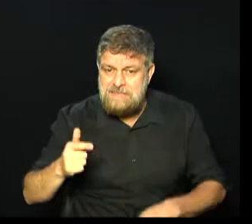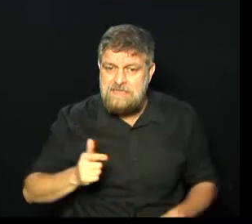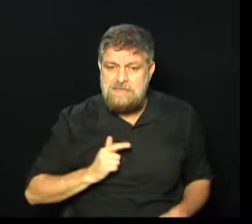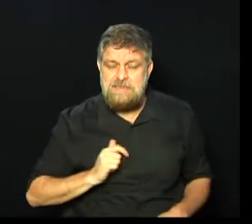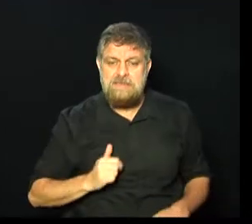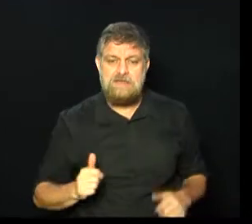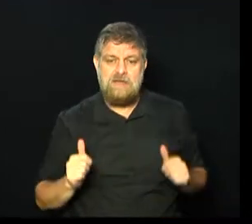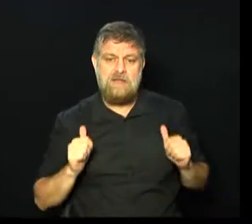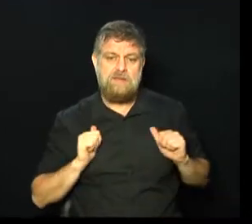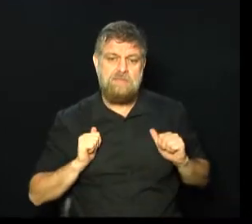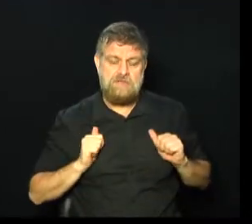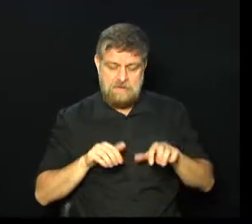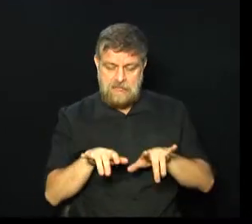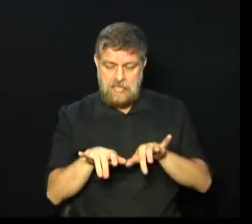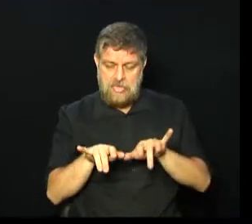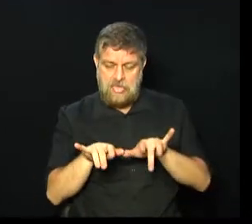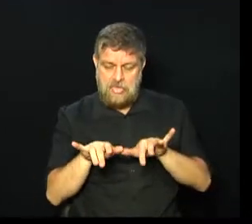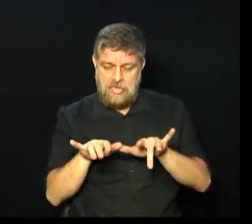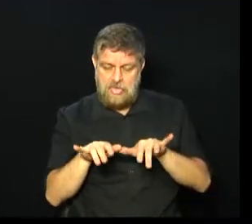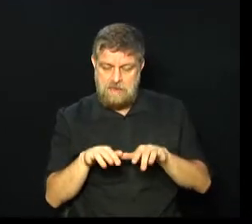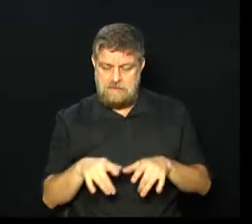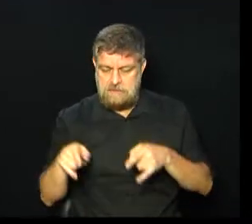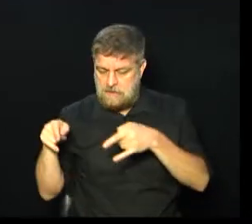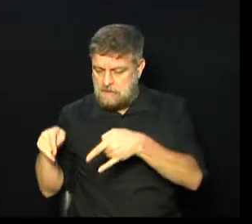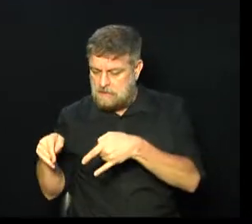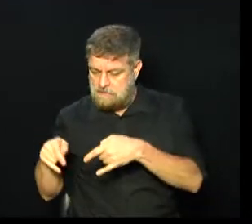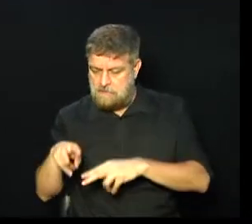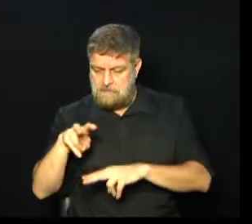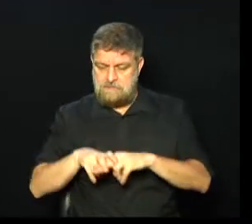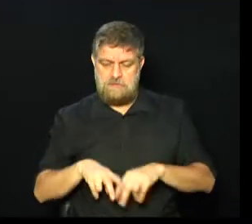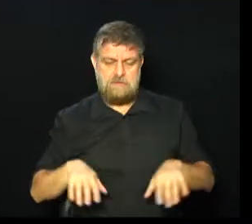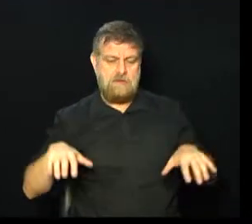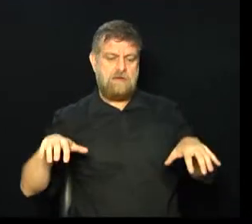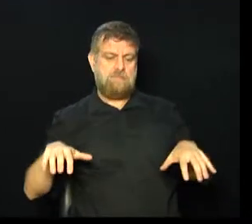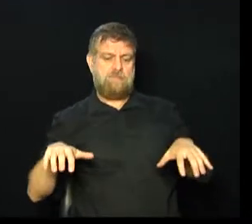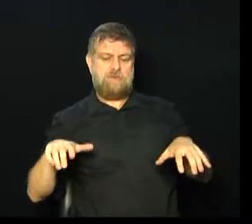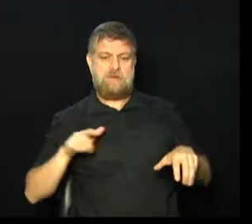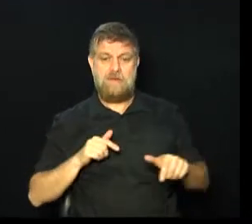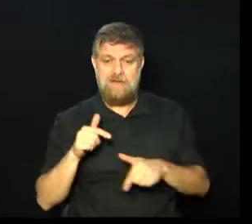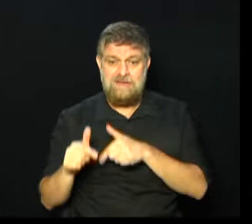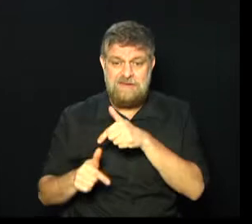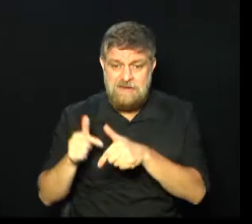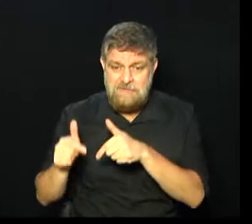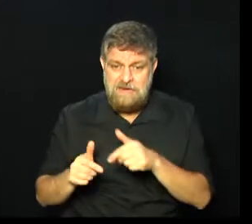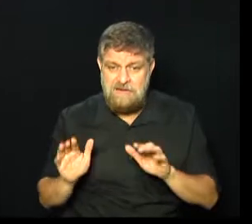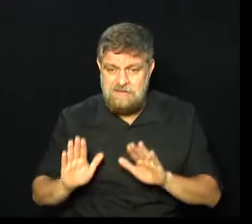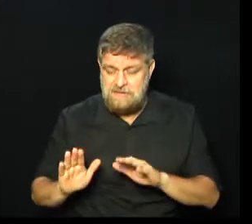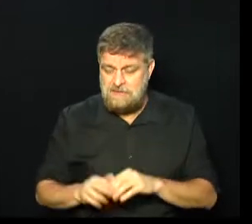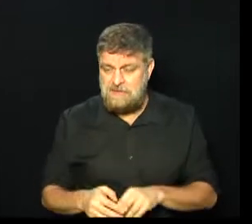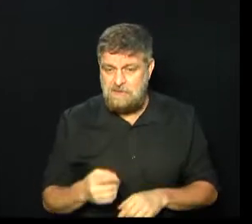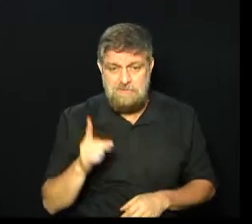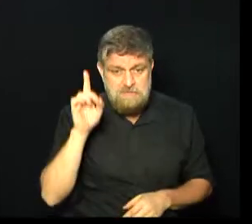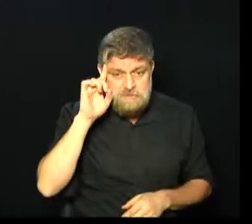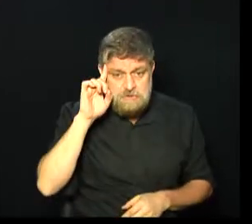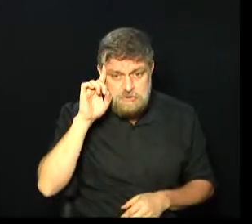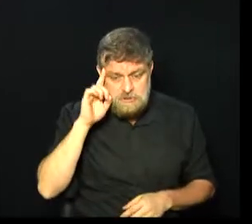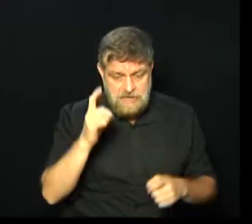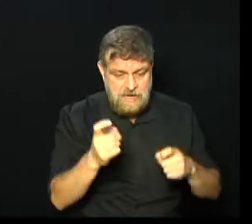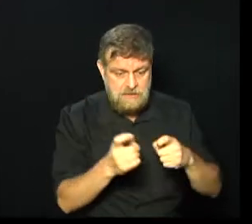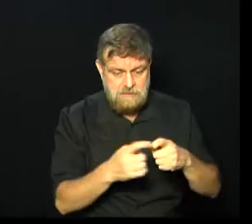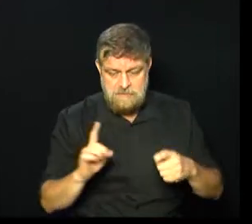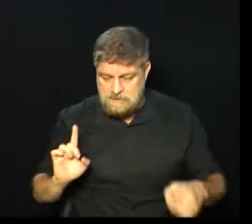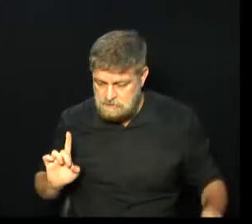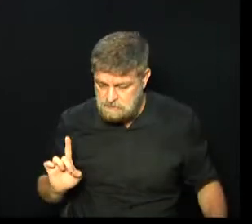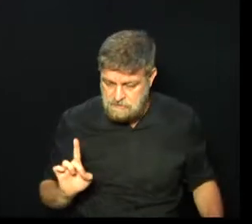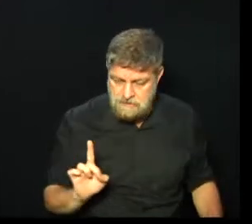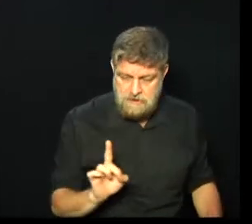trás do seu computador, da sua cama, da sua poltrona, do seu trabalho, talvez reservar um dia para ir no médico para se fazer